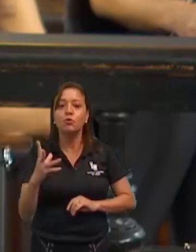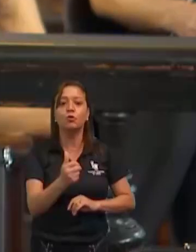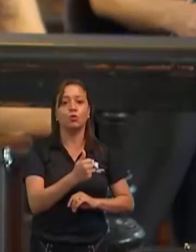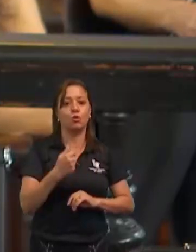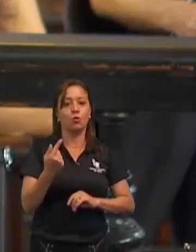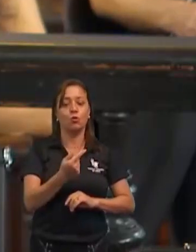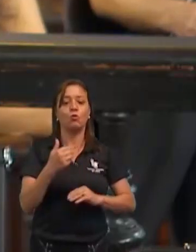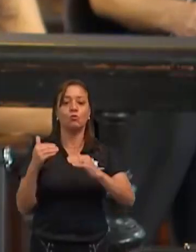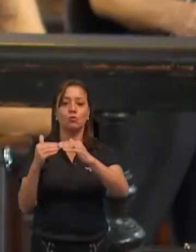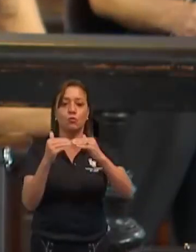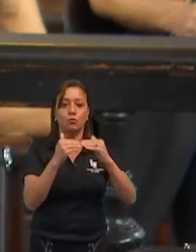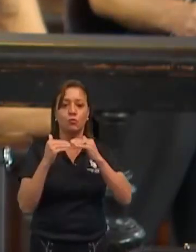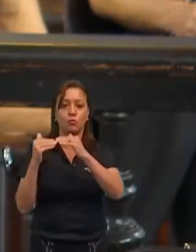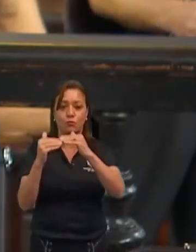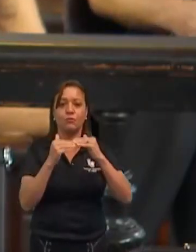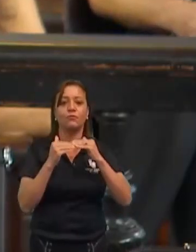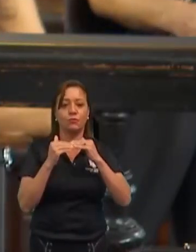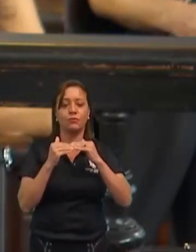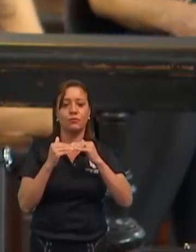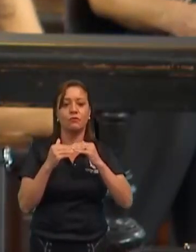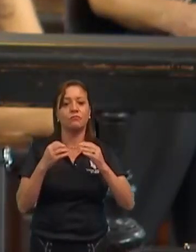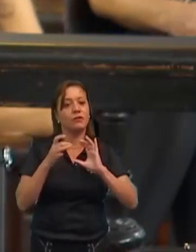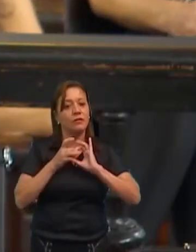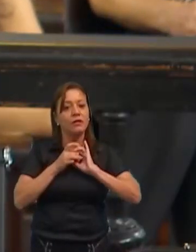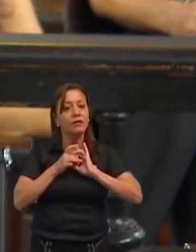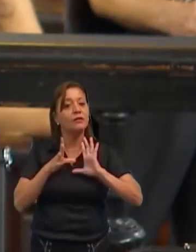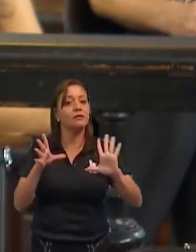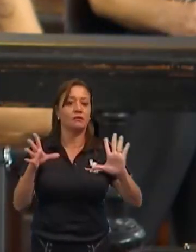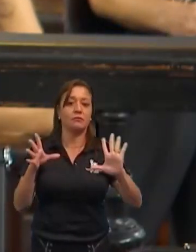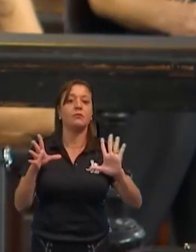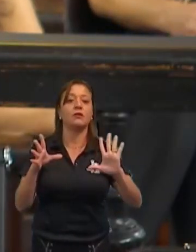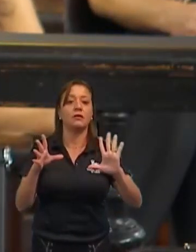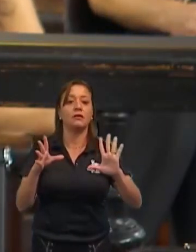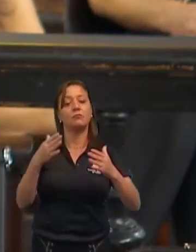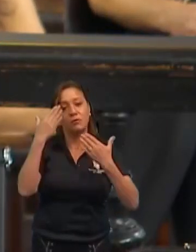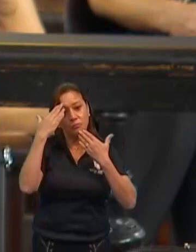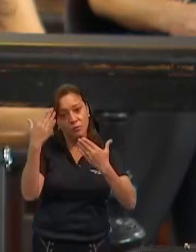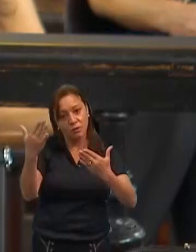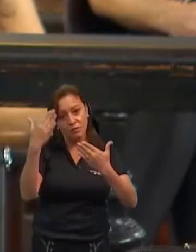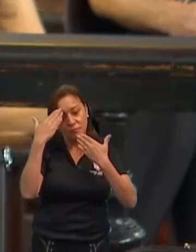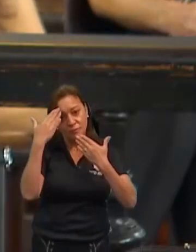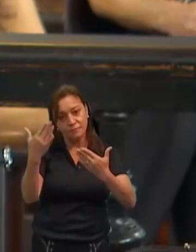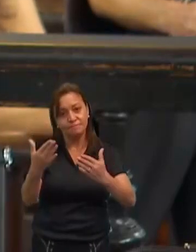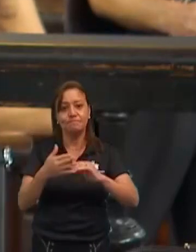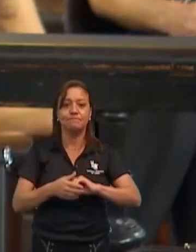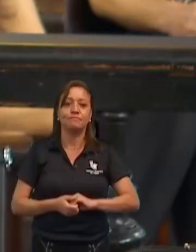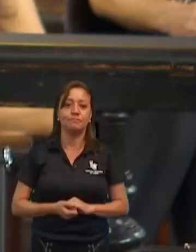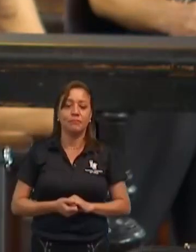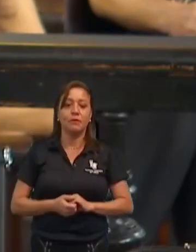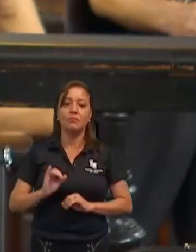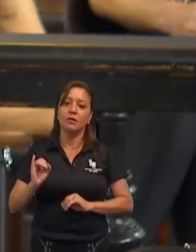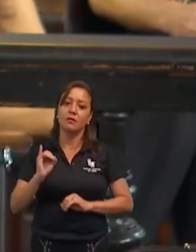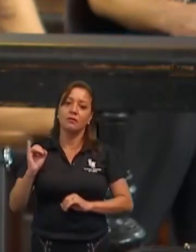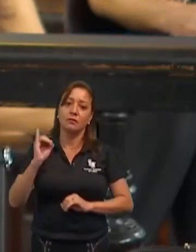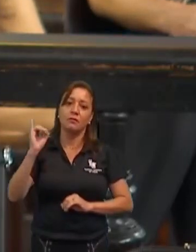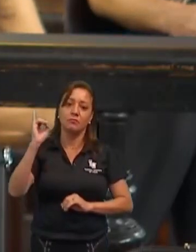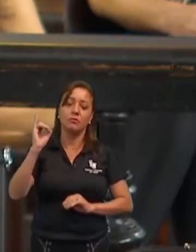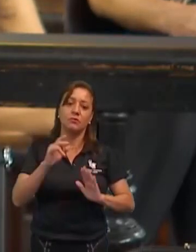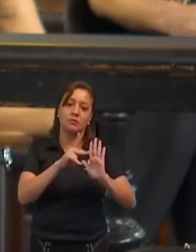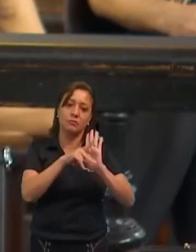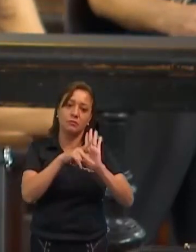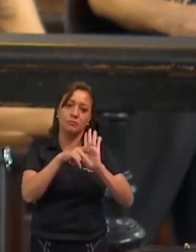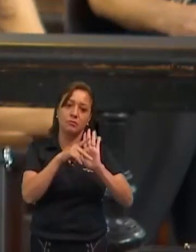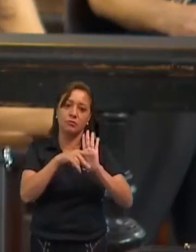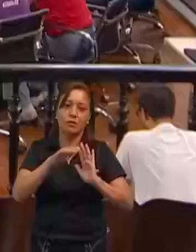que concordarem, né? Então, vai estar disponível e, mais uma vez, fazer o agradecimento aí pela importância e simbolismo desse projeto